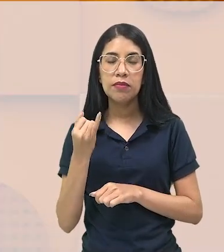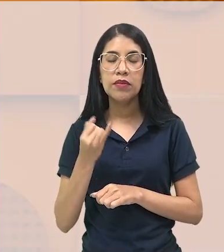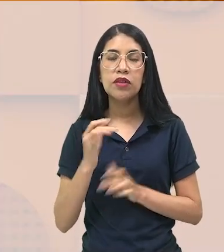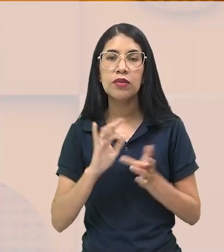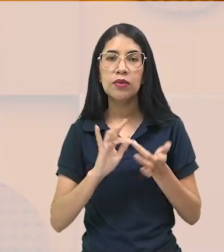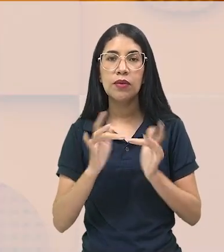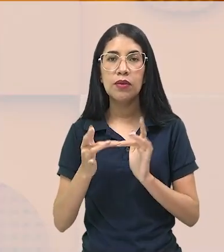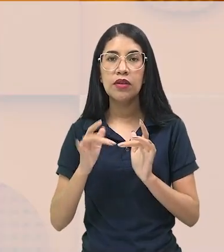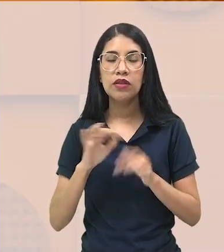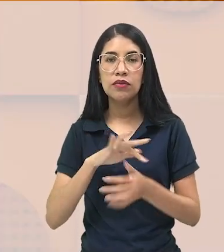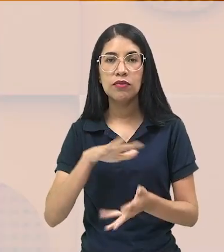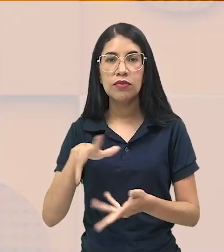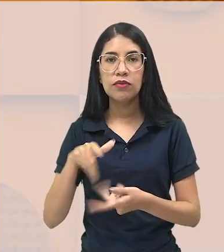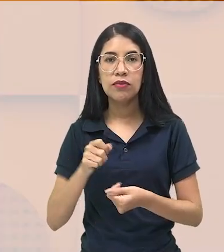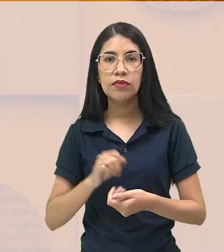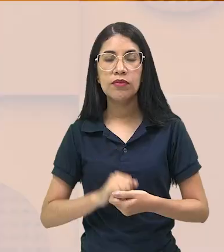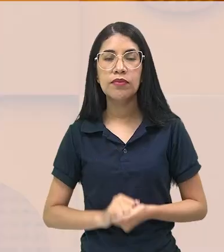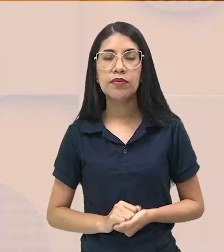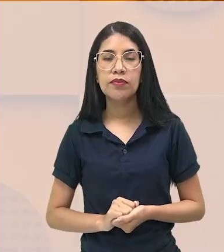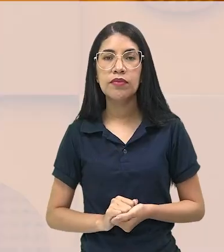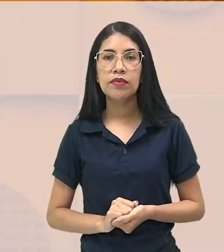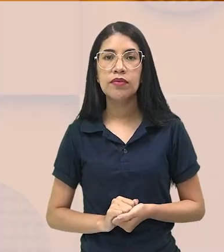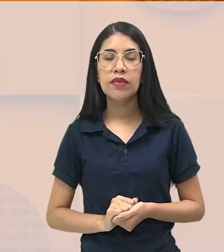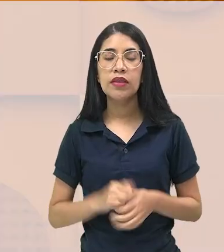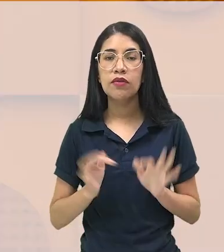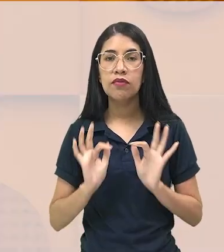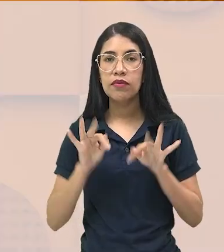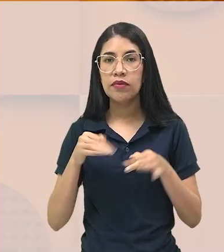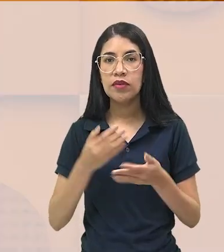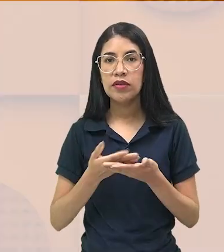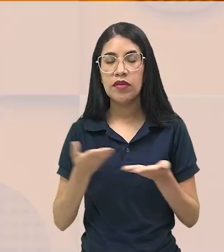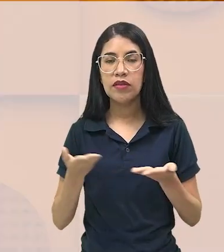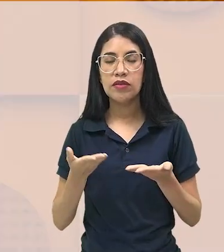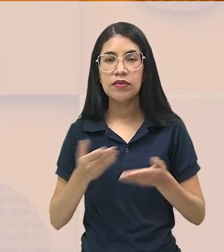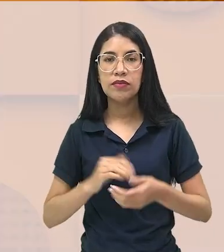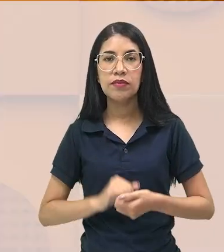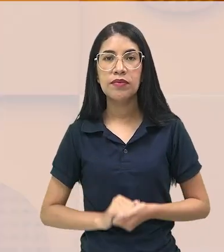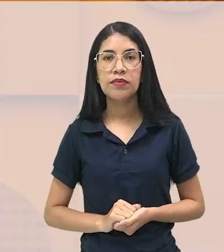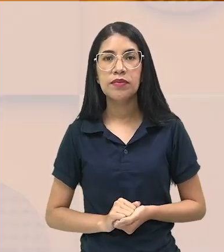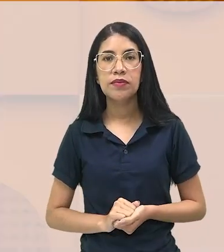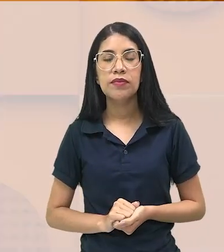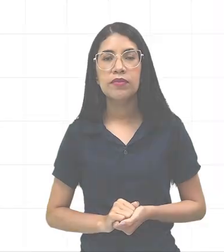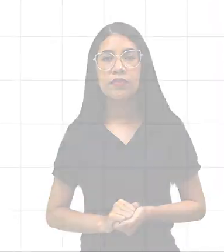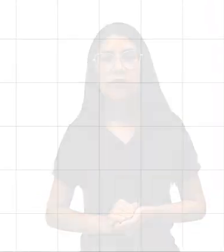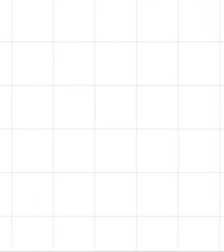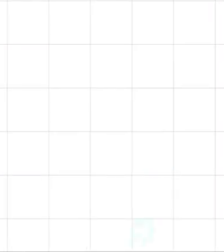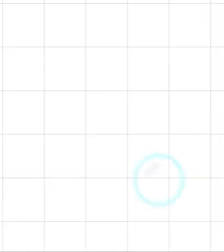contexto internacional. Bem, com isso a gente finaliza o conteúdo da nossa aula.